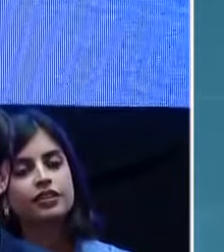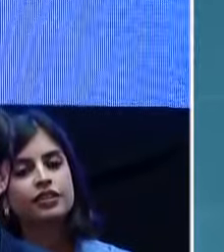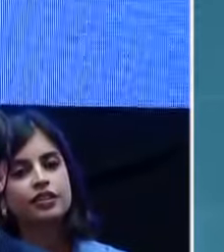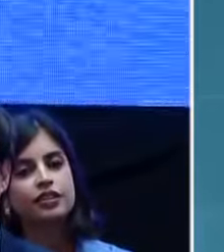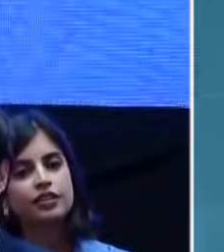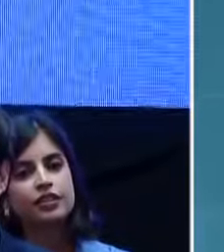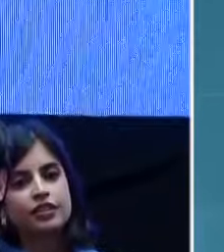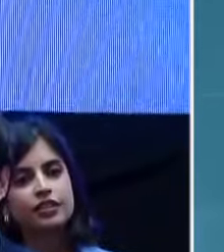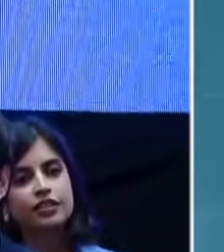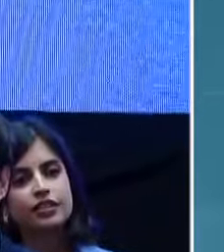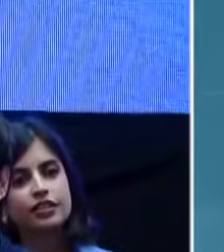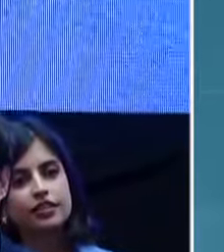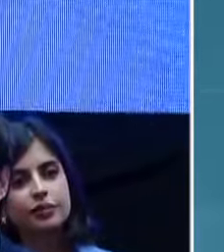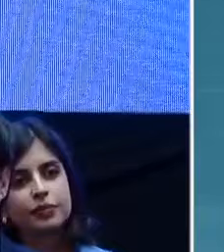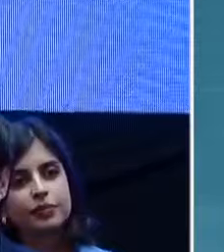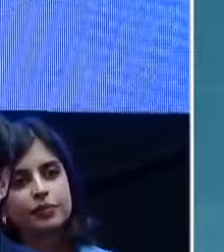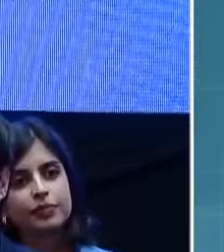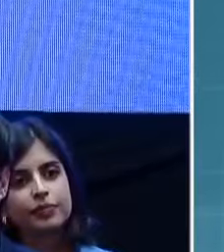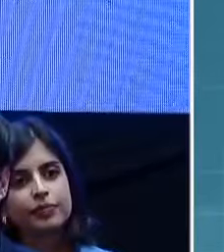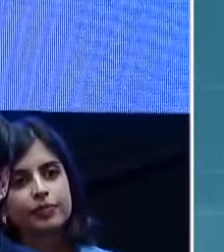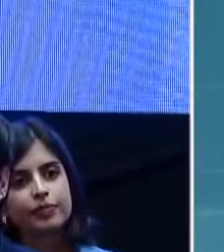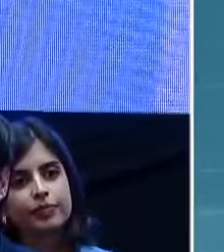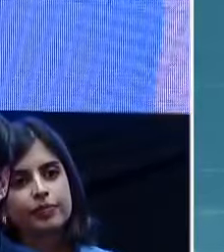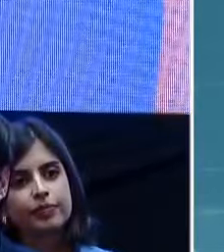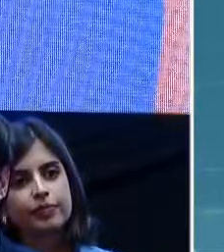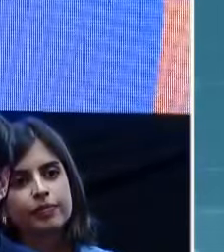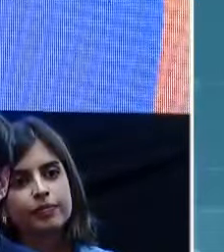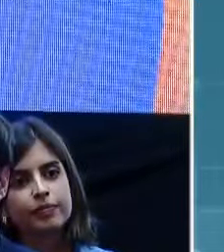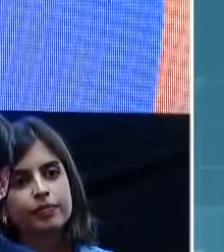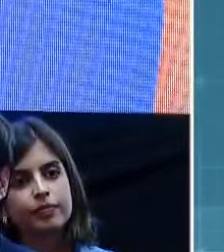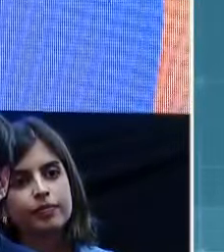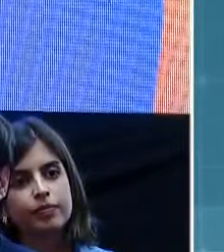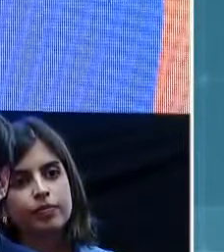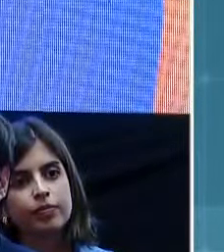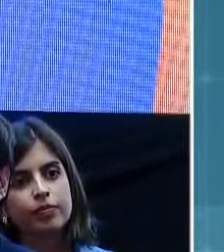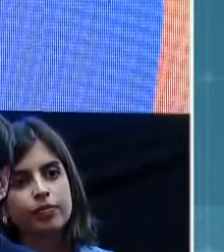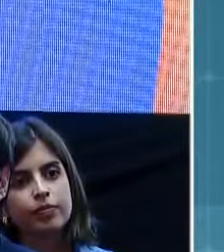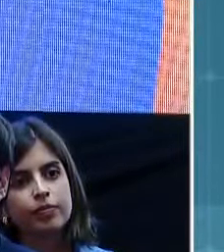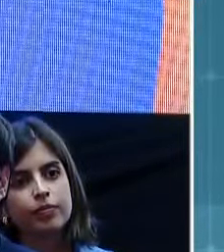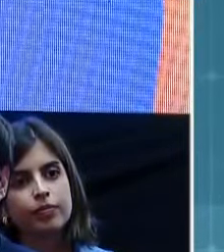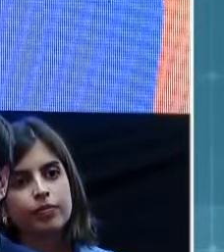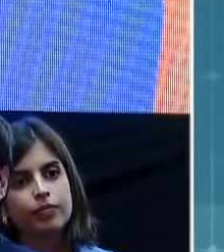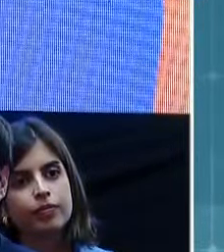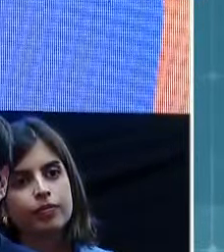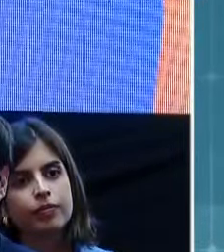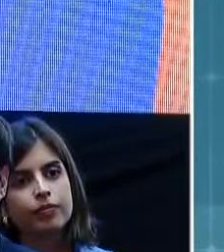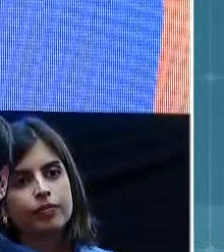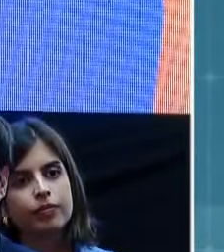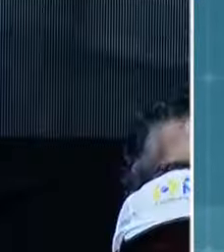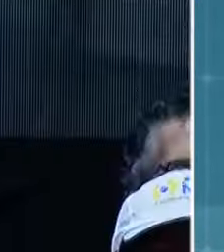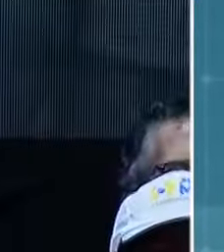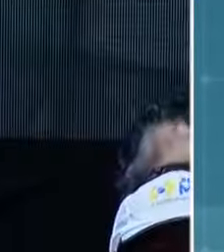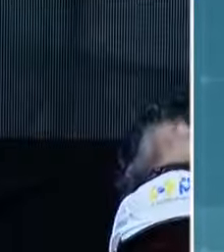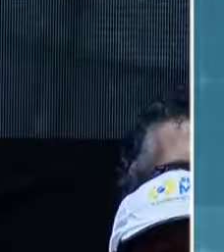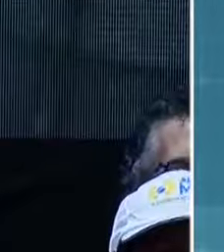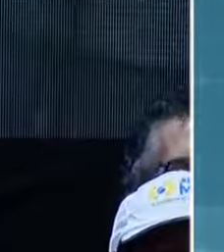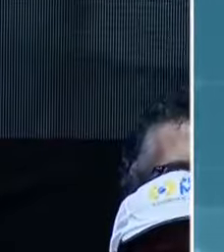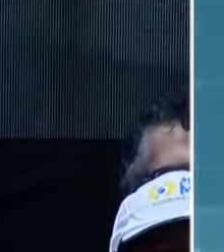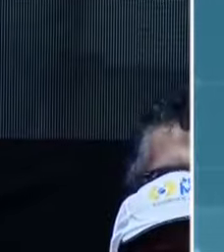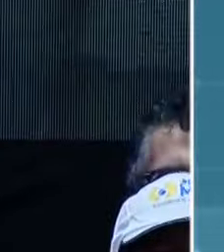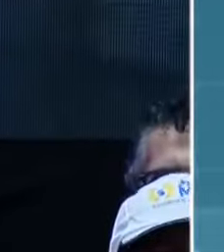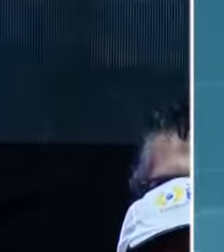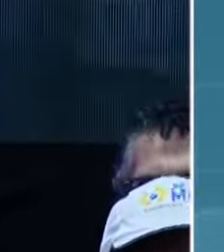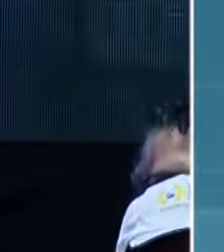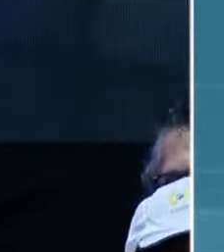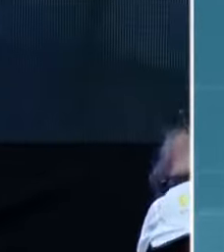coletiva E eu perguntei para elas como é que tava esse como é que era essa situação estar ao lado de Guilherme bolos no local sendo ela a propositora